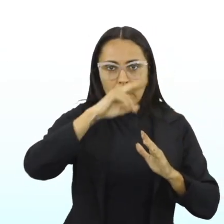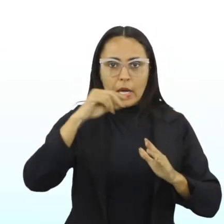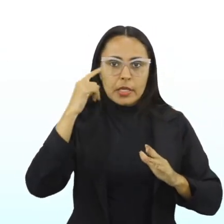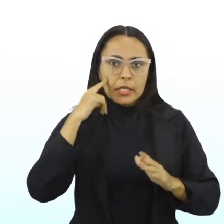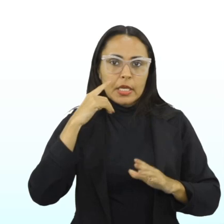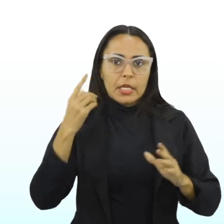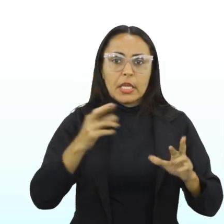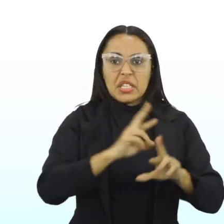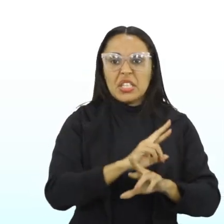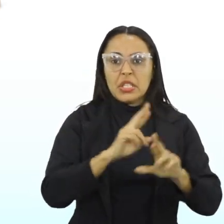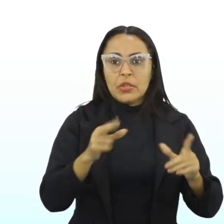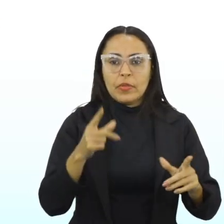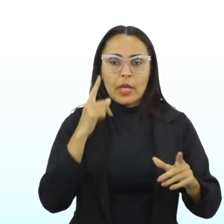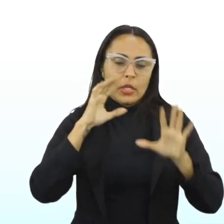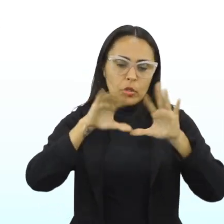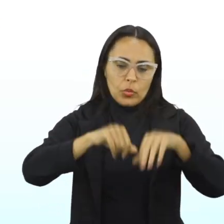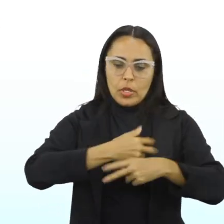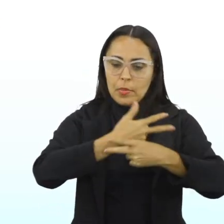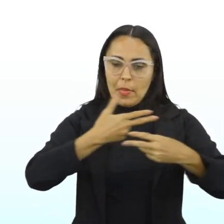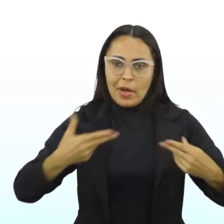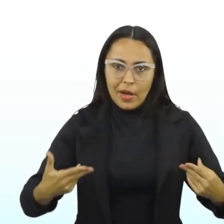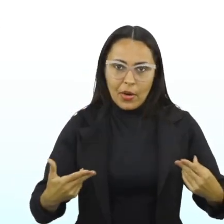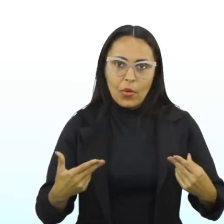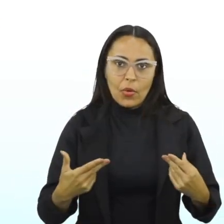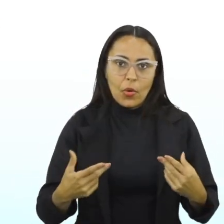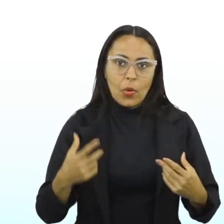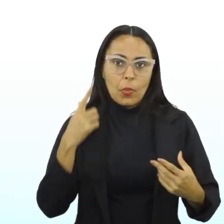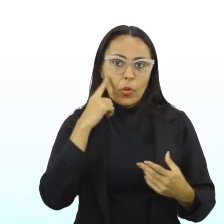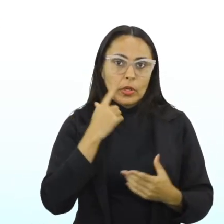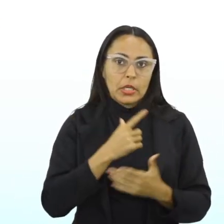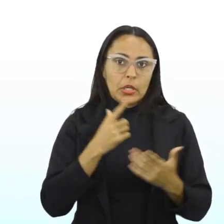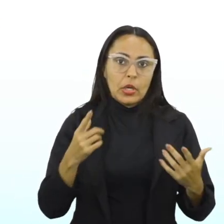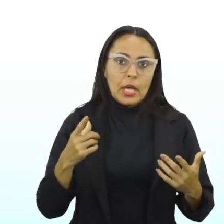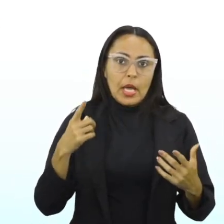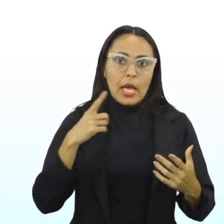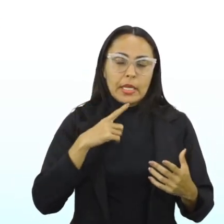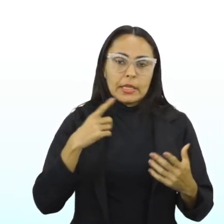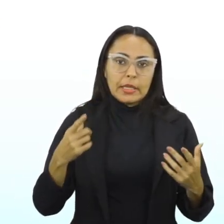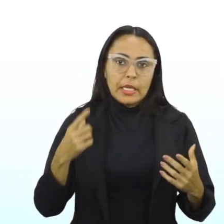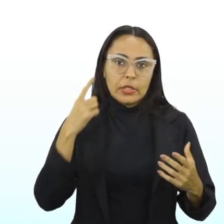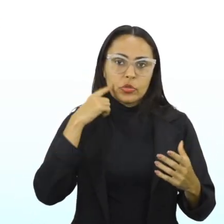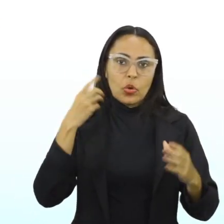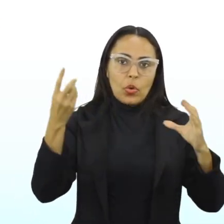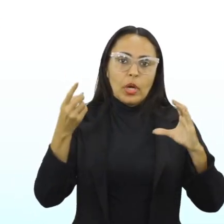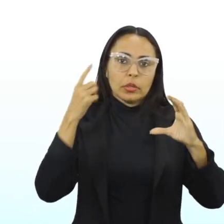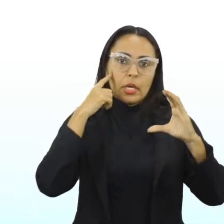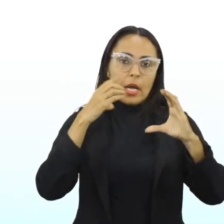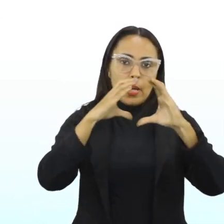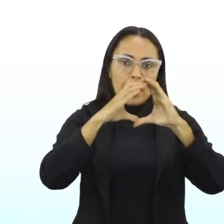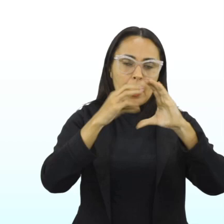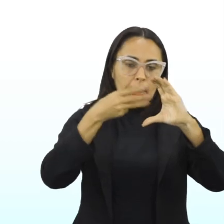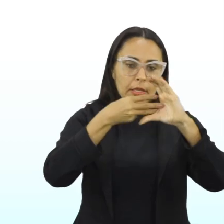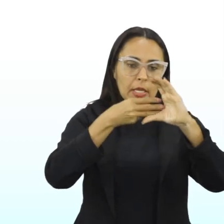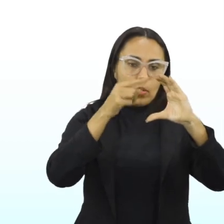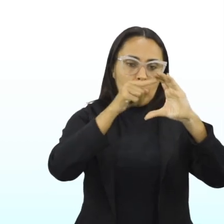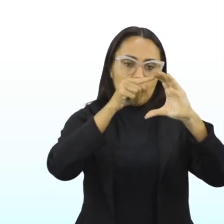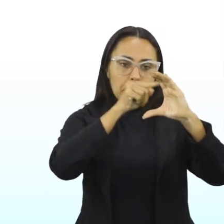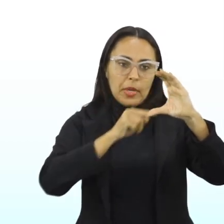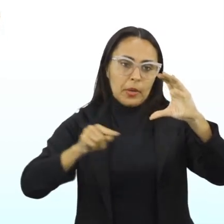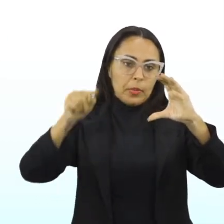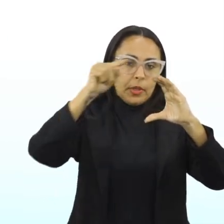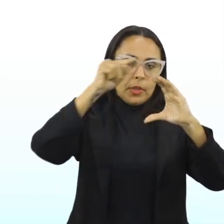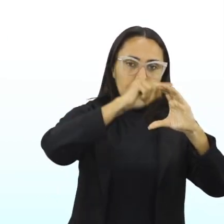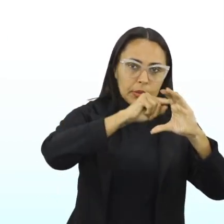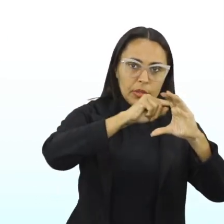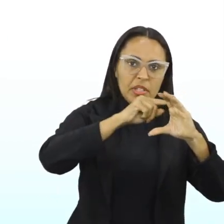célula vegetal é diferente da célula animal, porque, olha, na célula animal você só tem membrana plasmática. Na célula vegetal, você